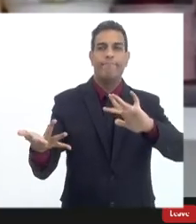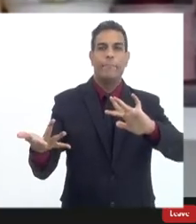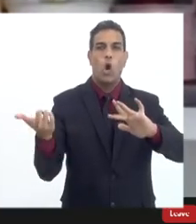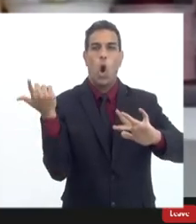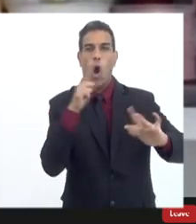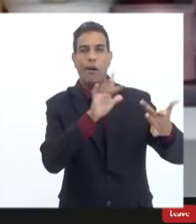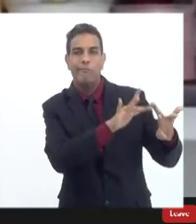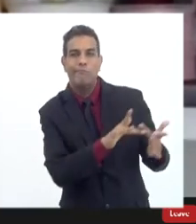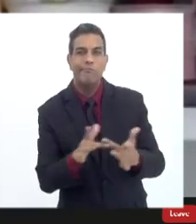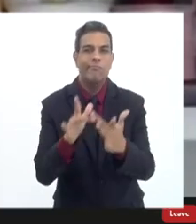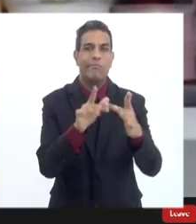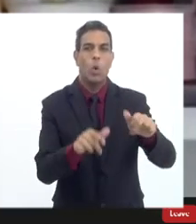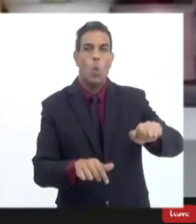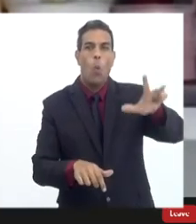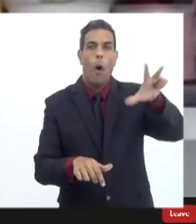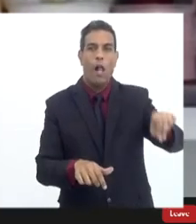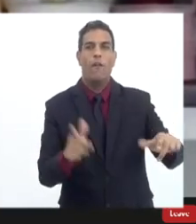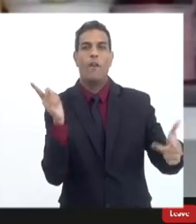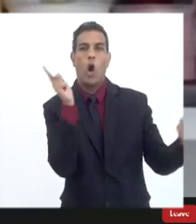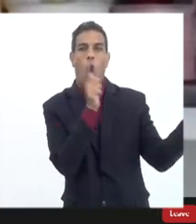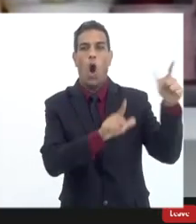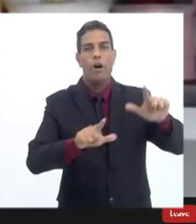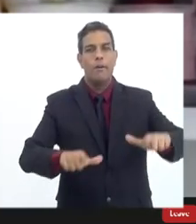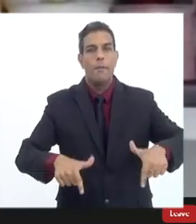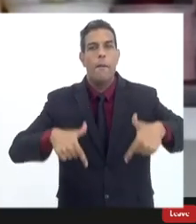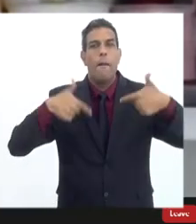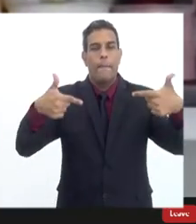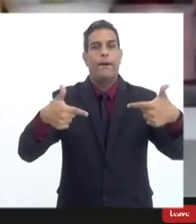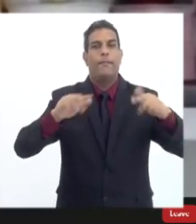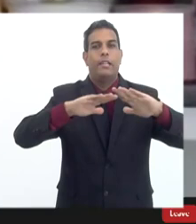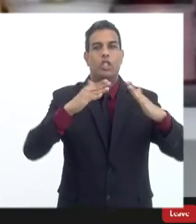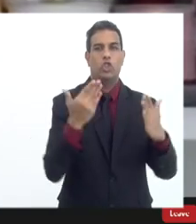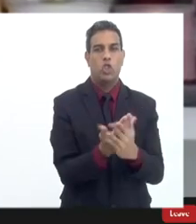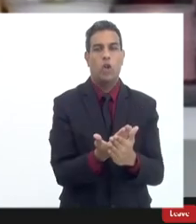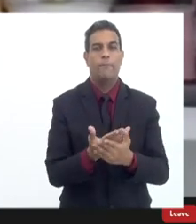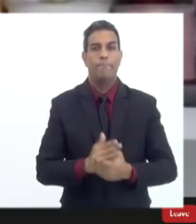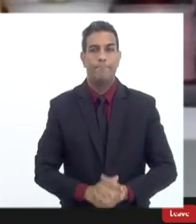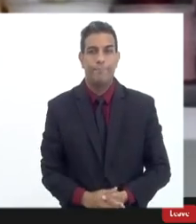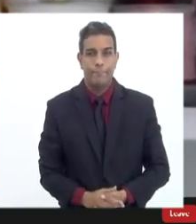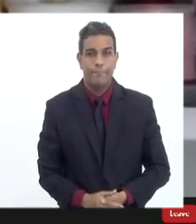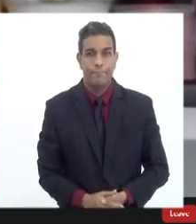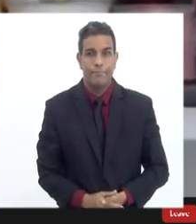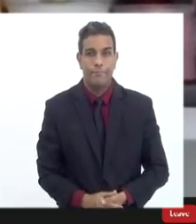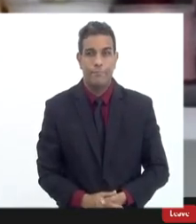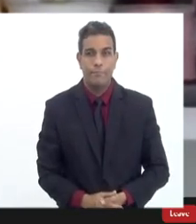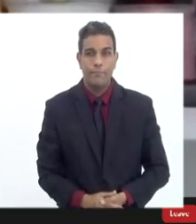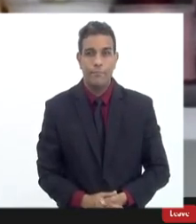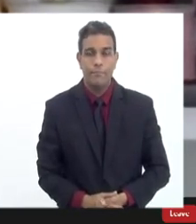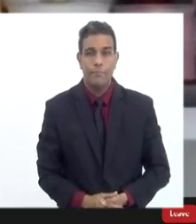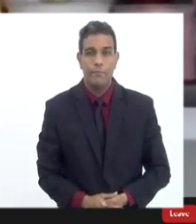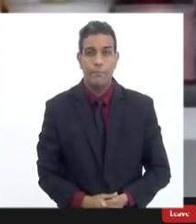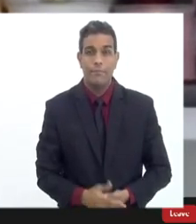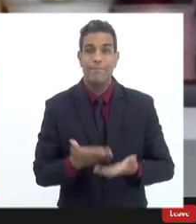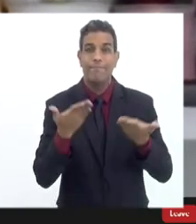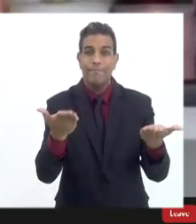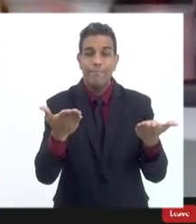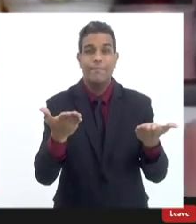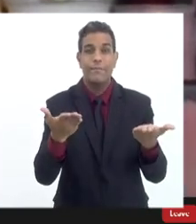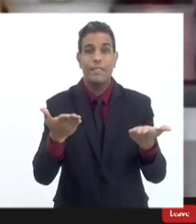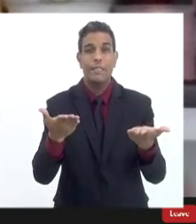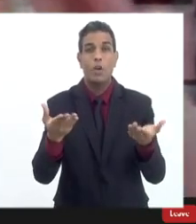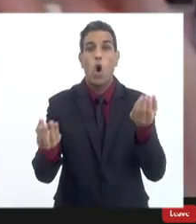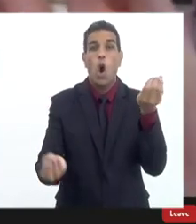articulados com os seus educandos. Então, queria fechar, Flávio, um pouco, né, colocando essas questões